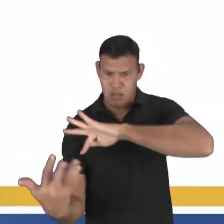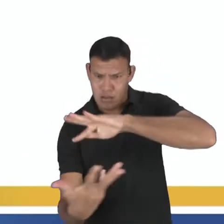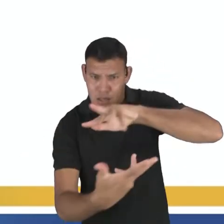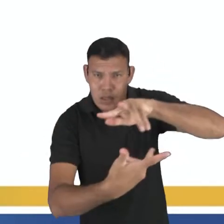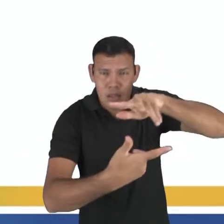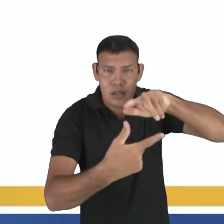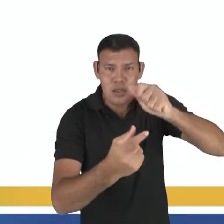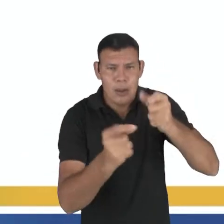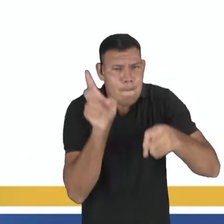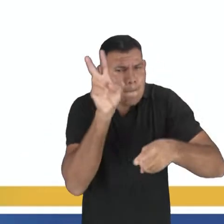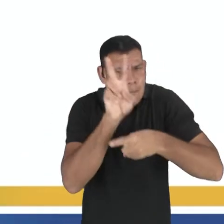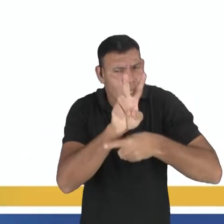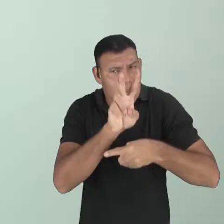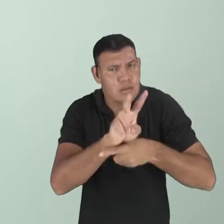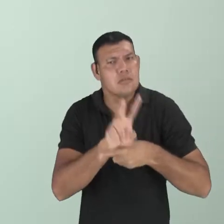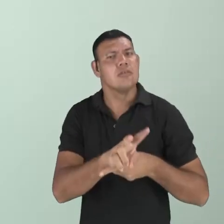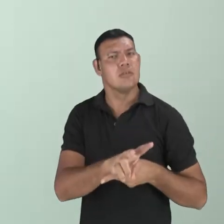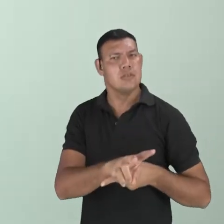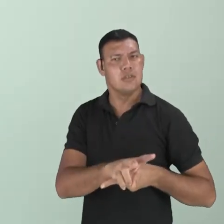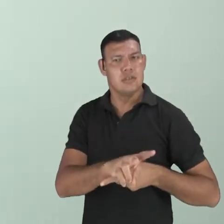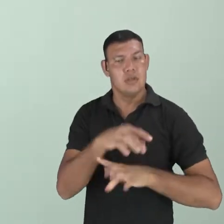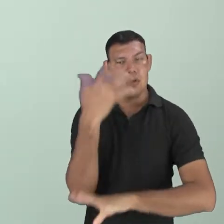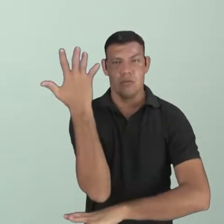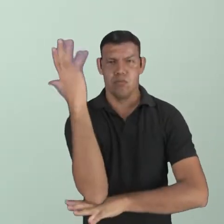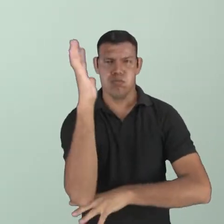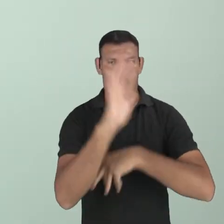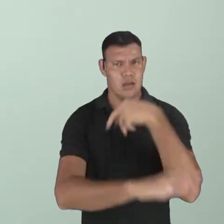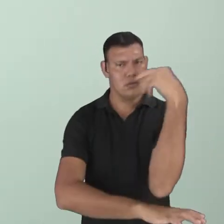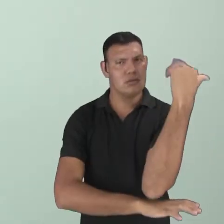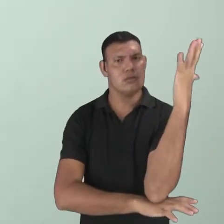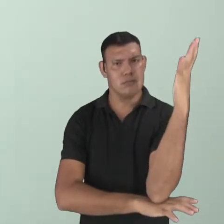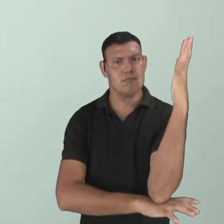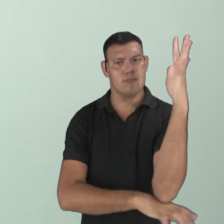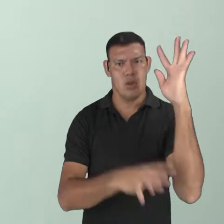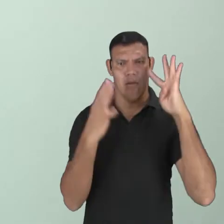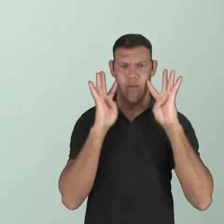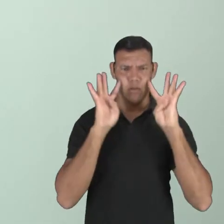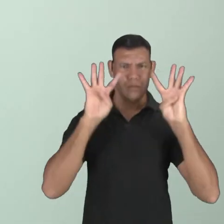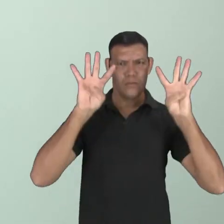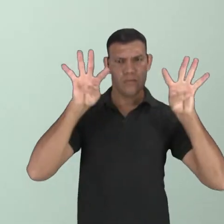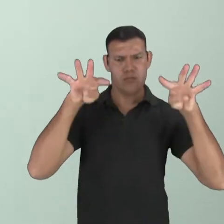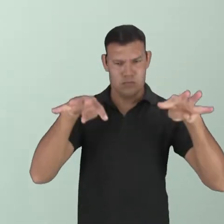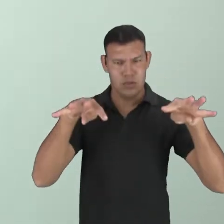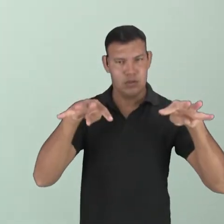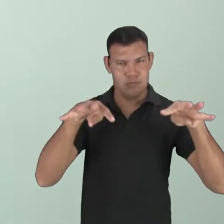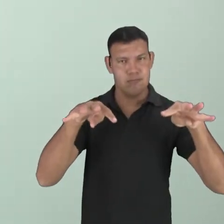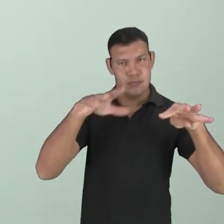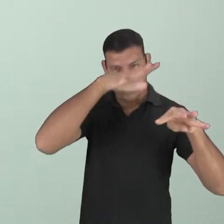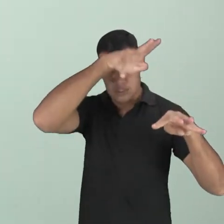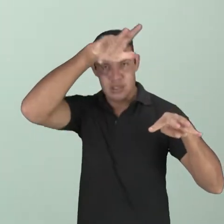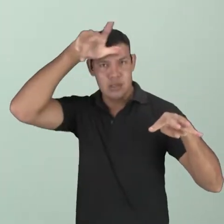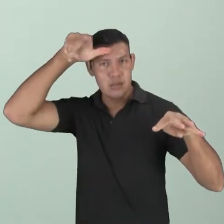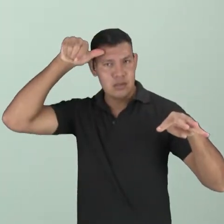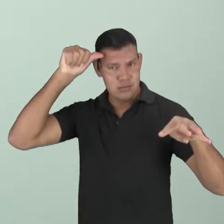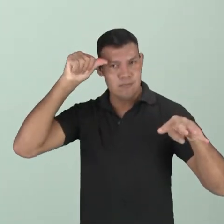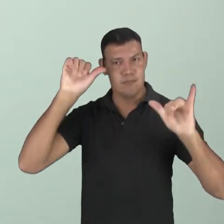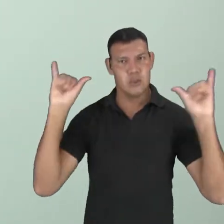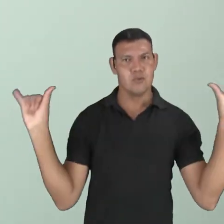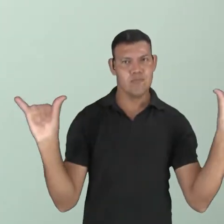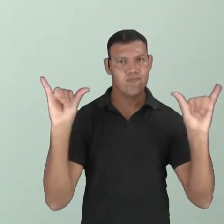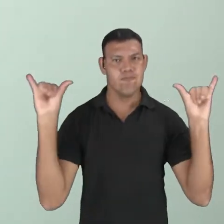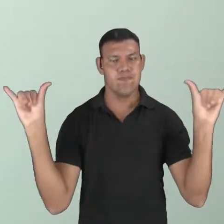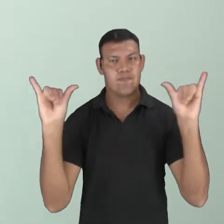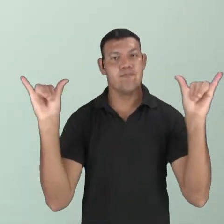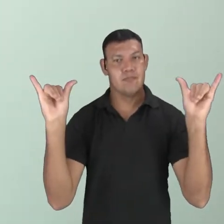falamos de preservação, quando nós falamos de meio ambiente, estão sobre a Amazônia. Então, essas notícias, elas